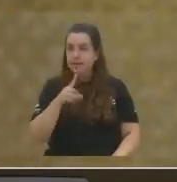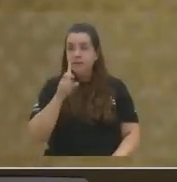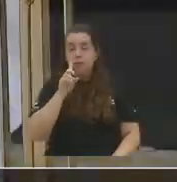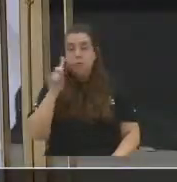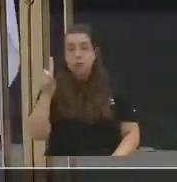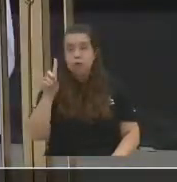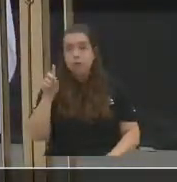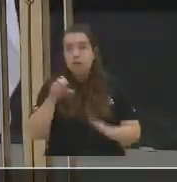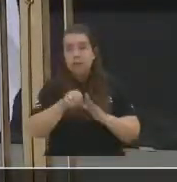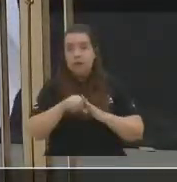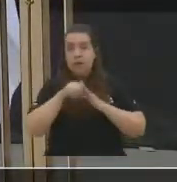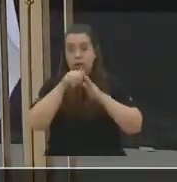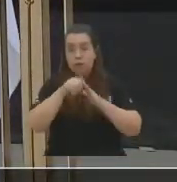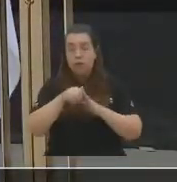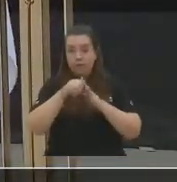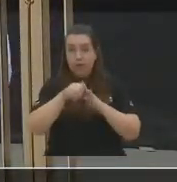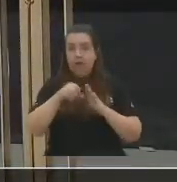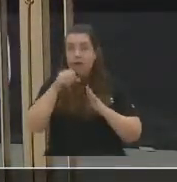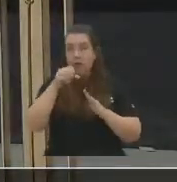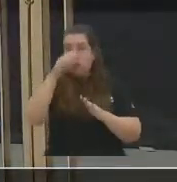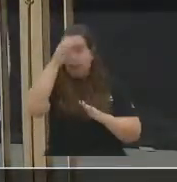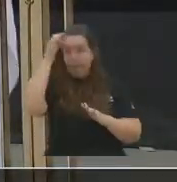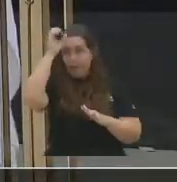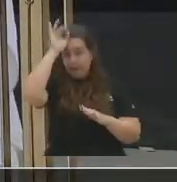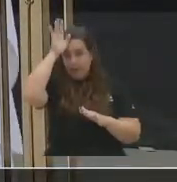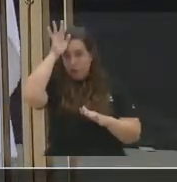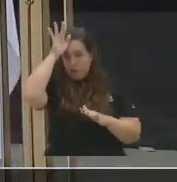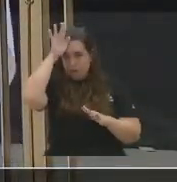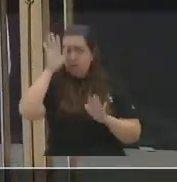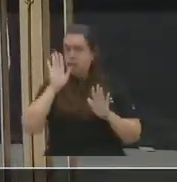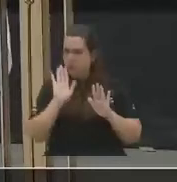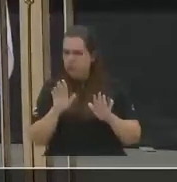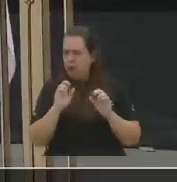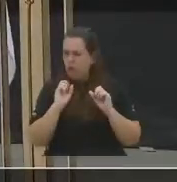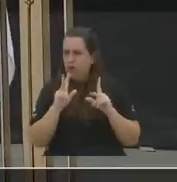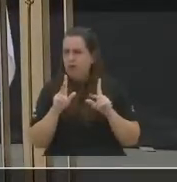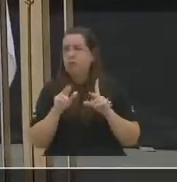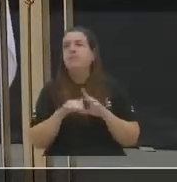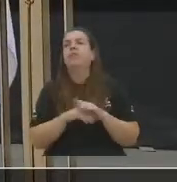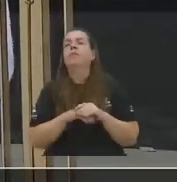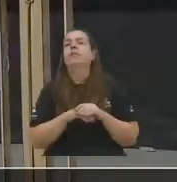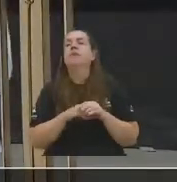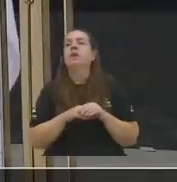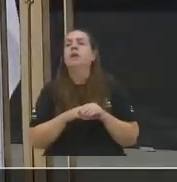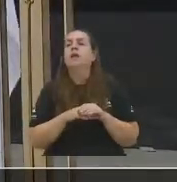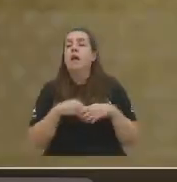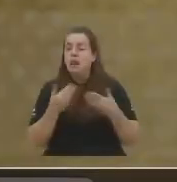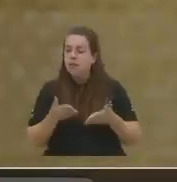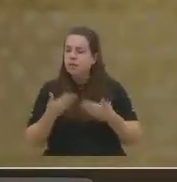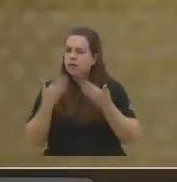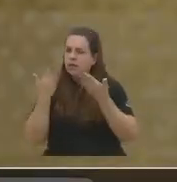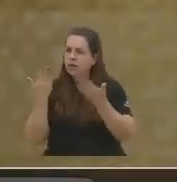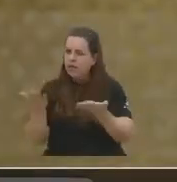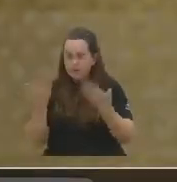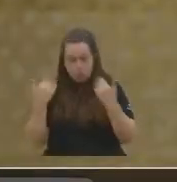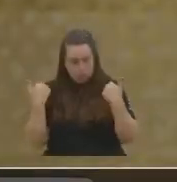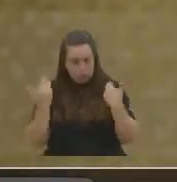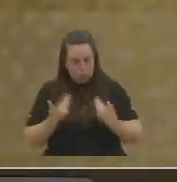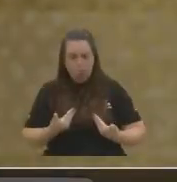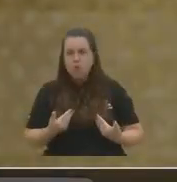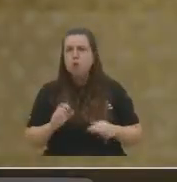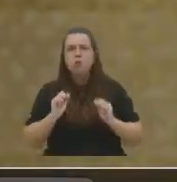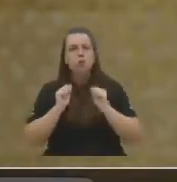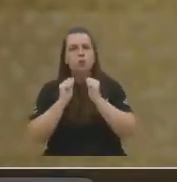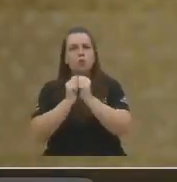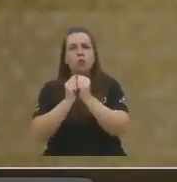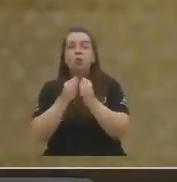Pentecostes, novena mãe, mãe de todas as novenas. Coloquemo-nos, portanto,